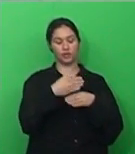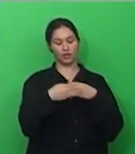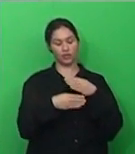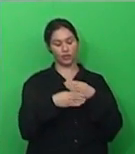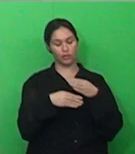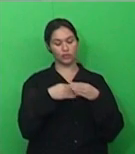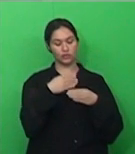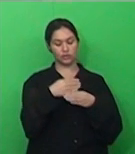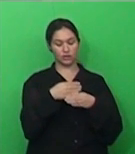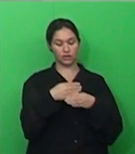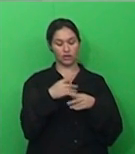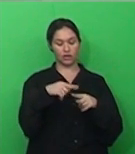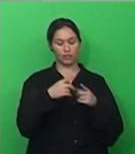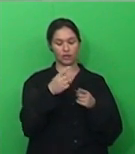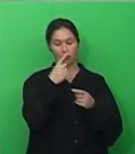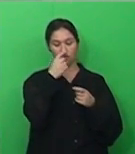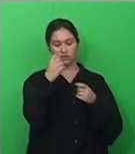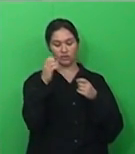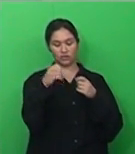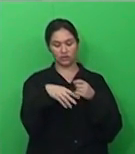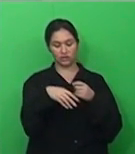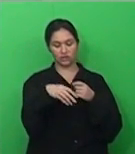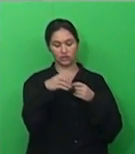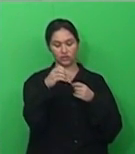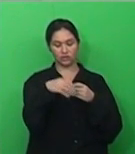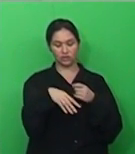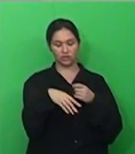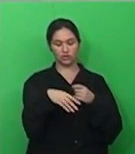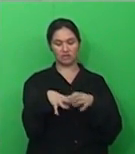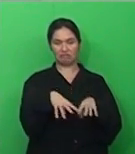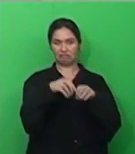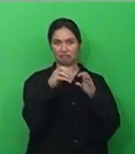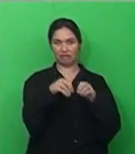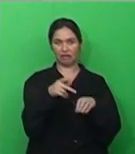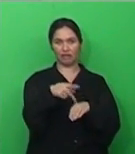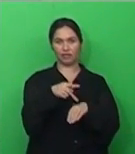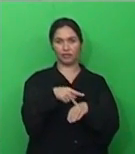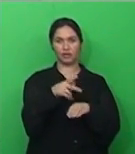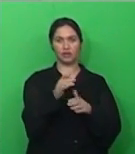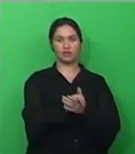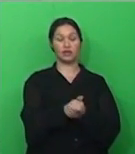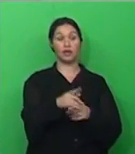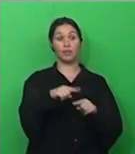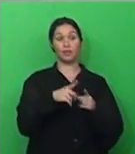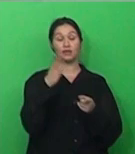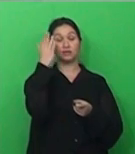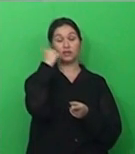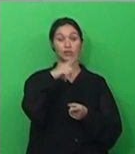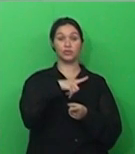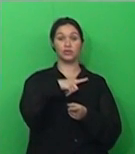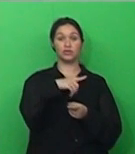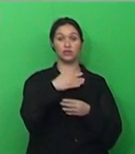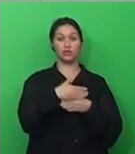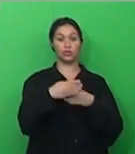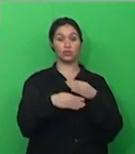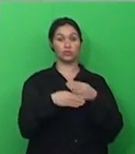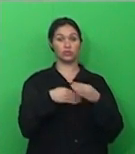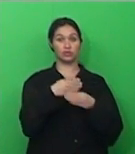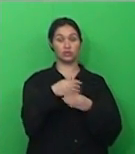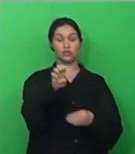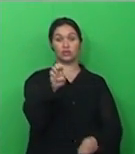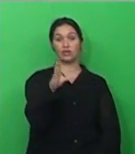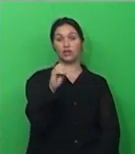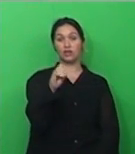são tão novas assim, datadas da década de 30 já nos Estados Unidos, que é o steel framing. Não sei se vocês já ouviram falar. É uma